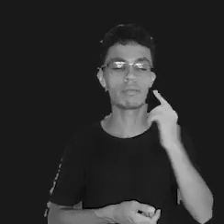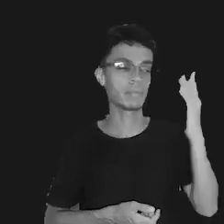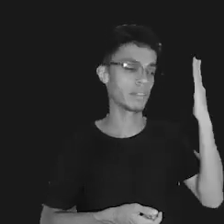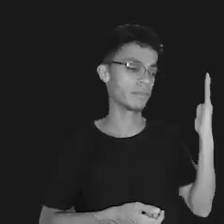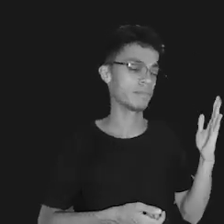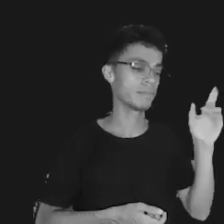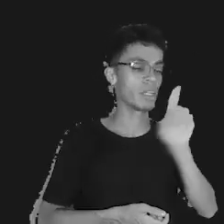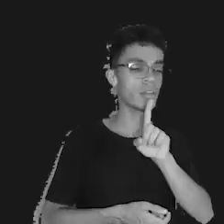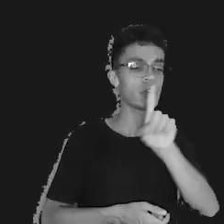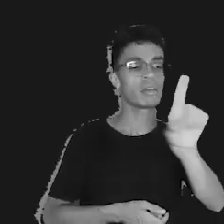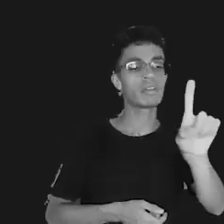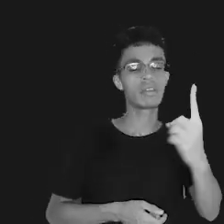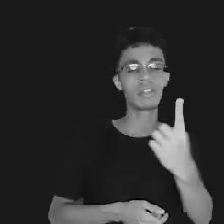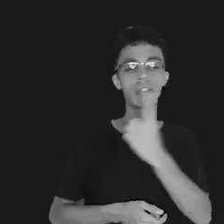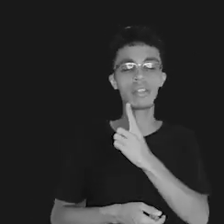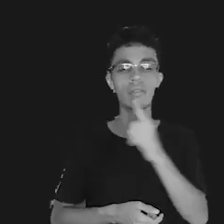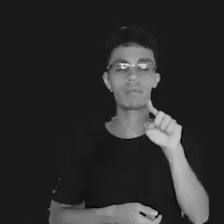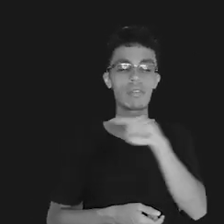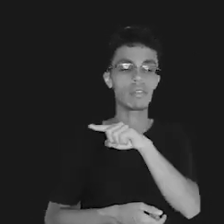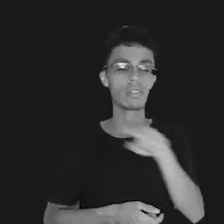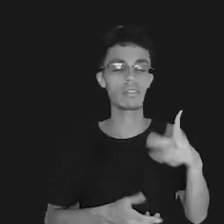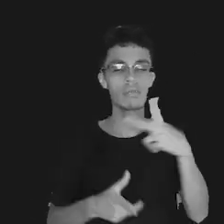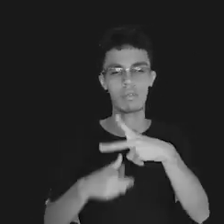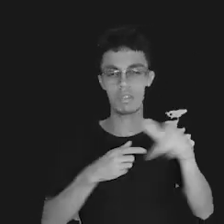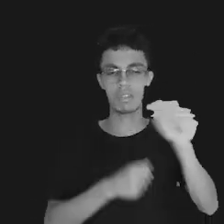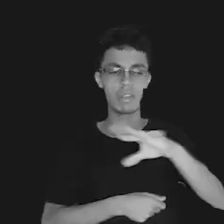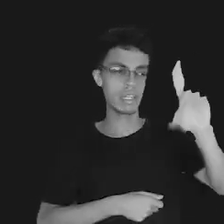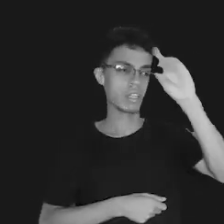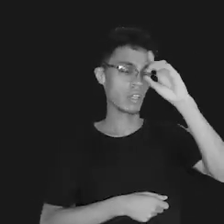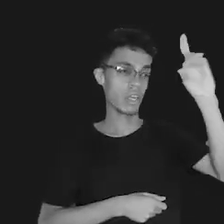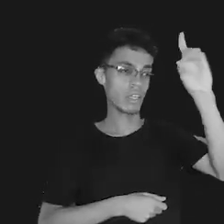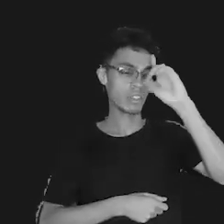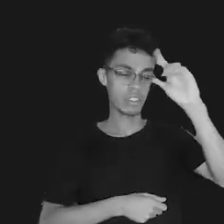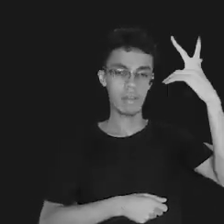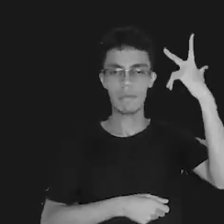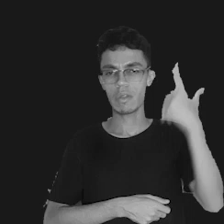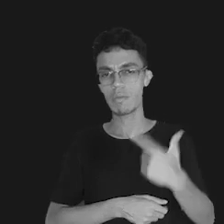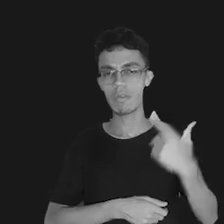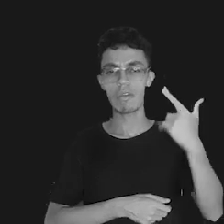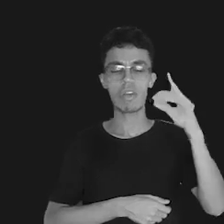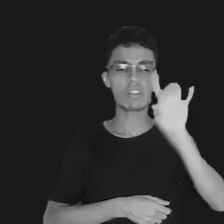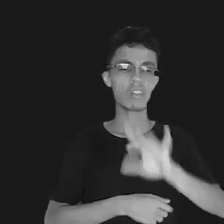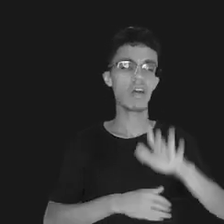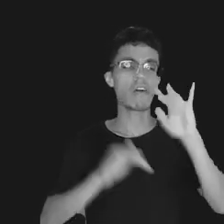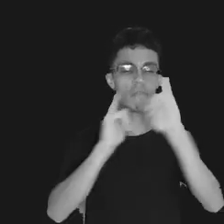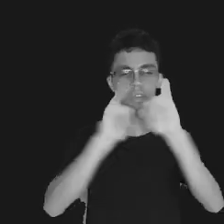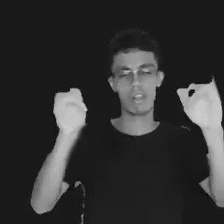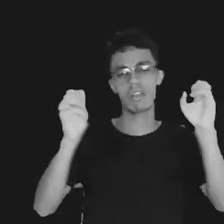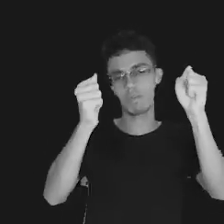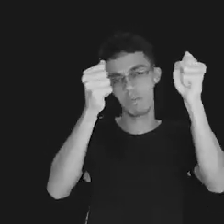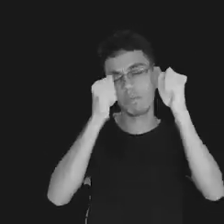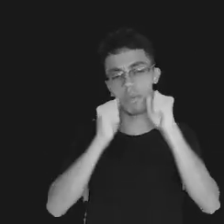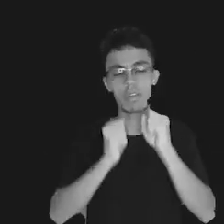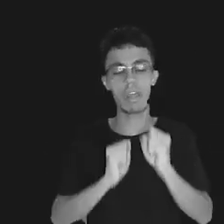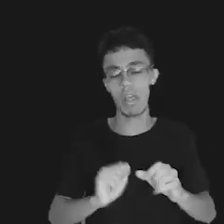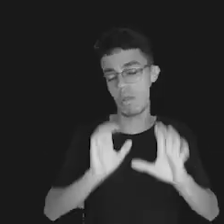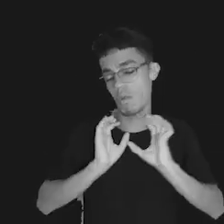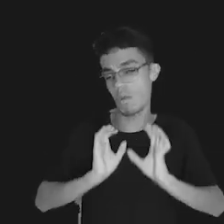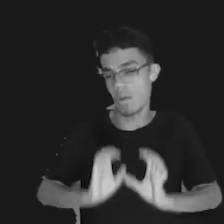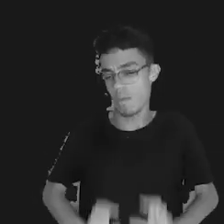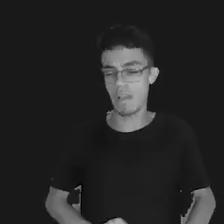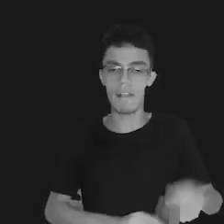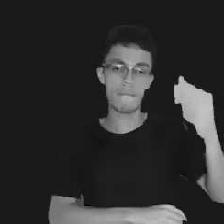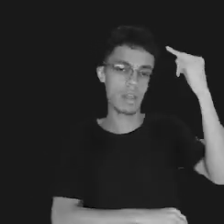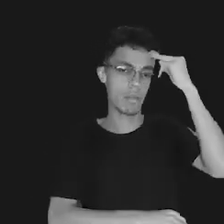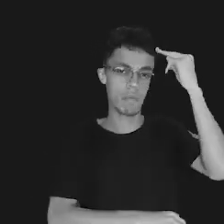sai. Para vencer o ócio dos senhores, que dia a dia é mais frequente, não bastará falar sobre o poder, a conduta social, a